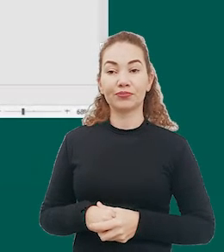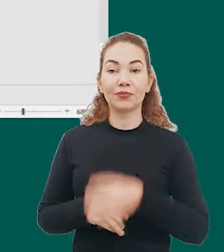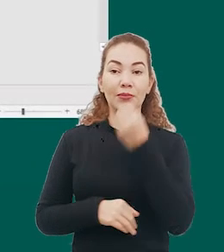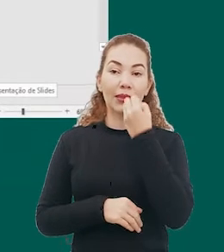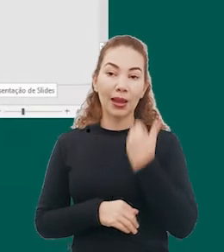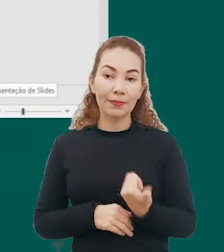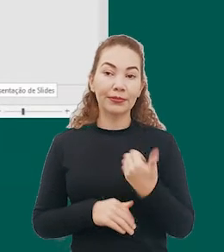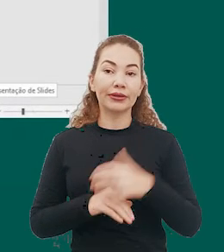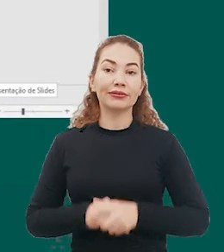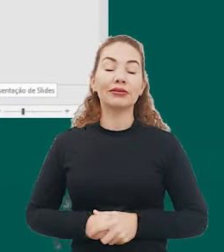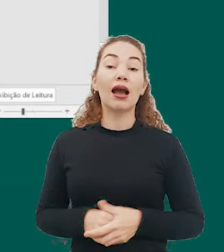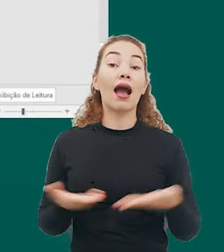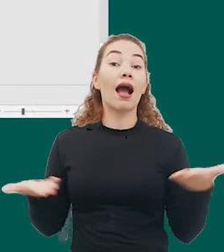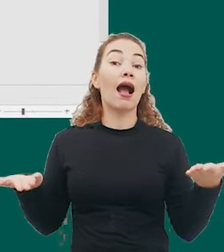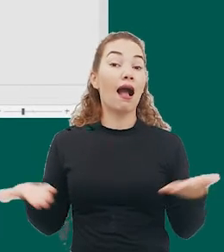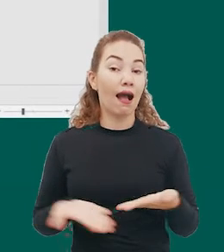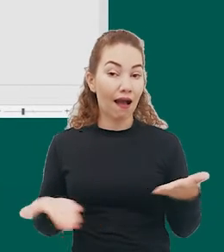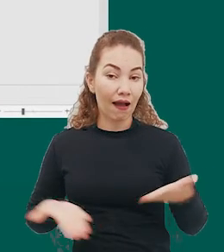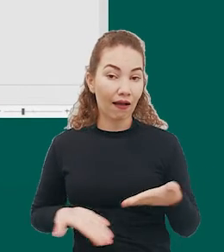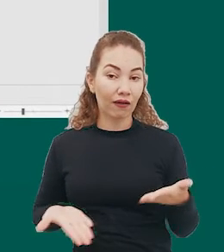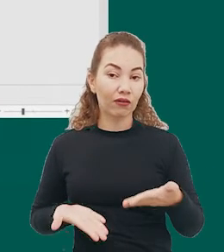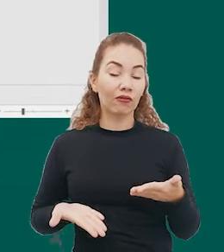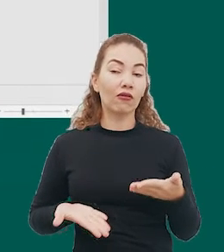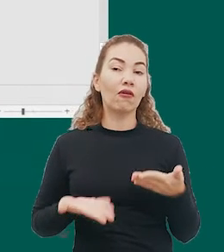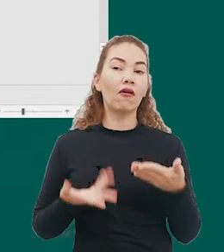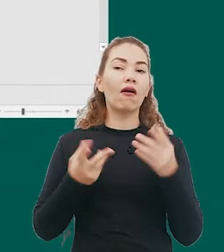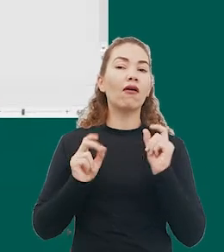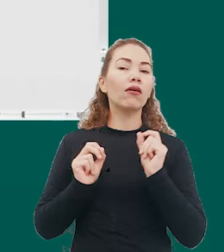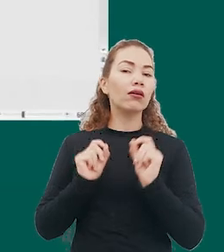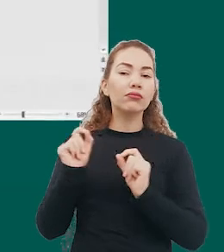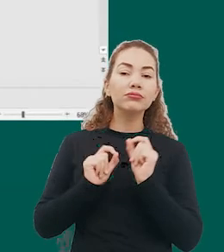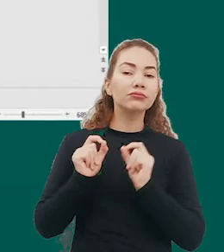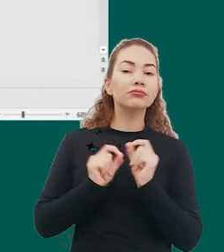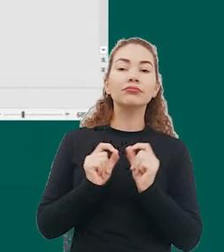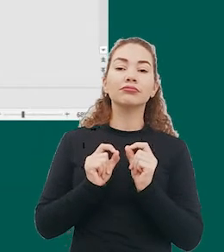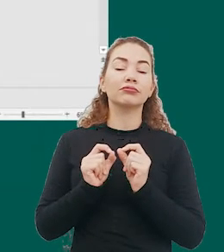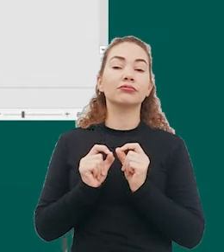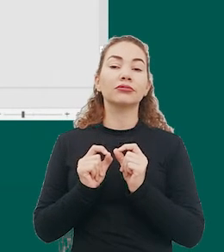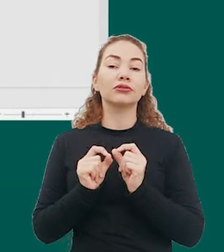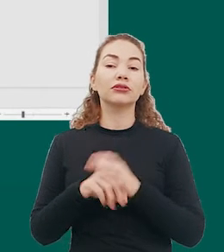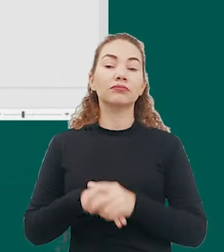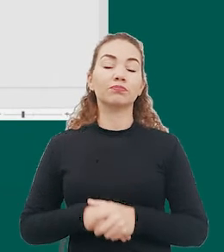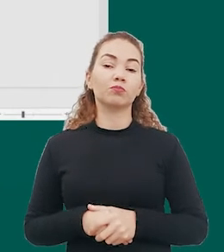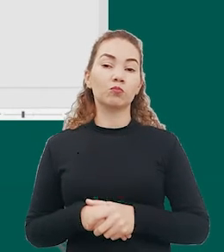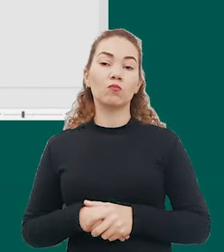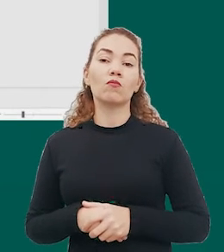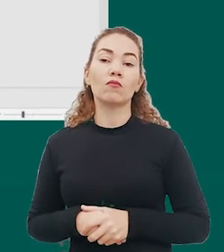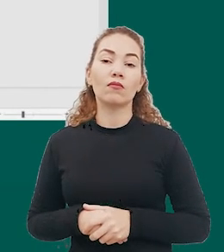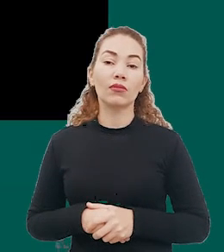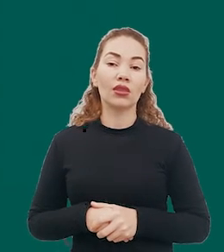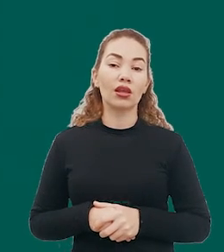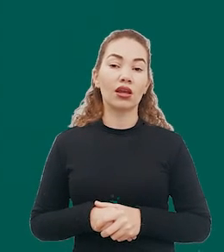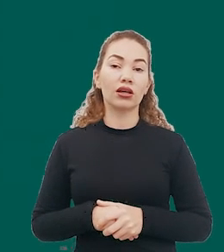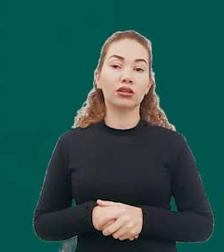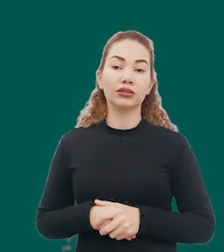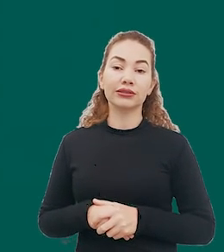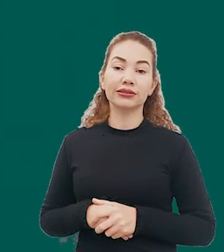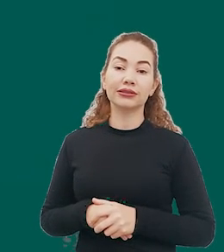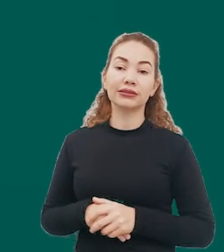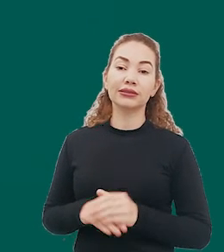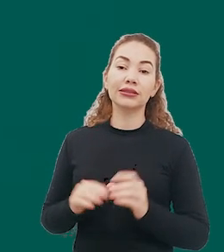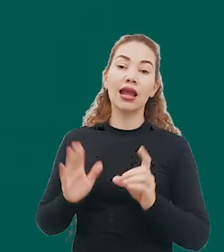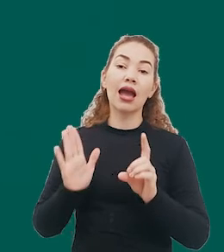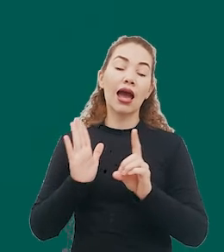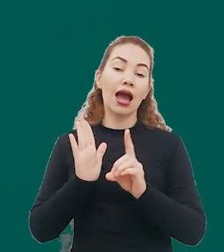Muito bem. Agora, vamos dar uma olhada em relação às nossas à declaração do imposto